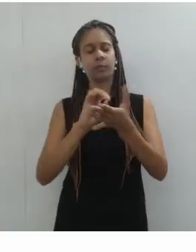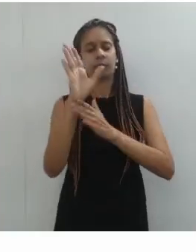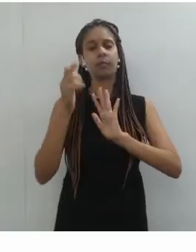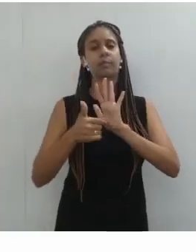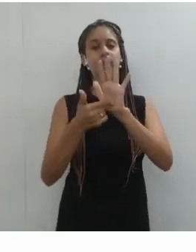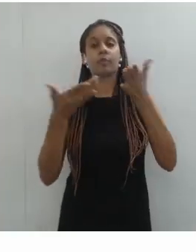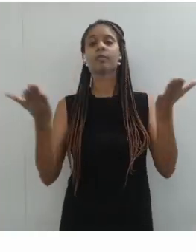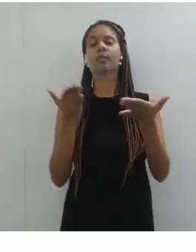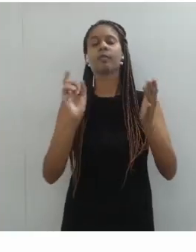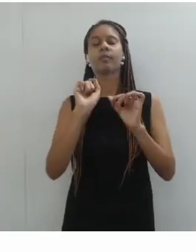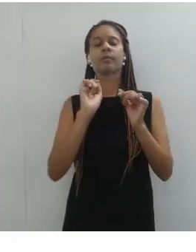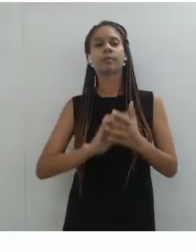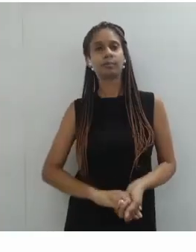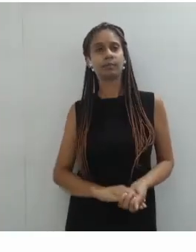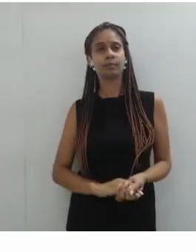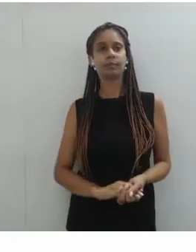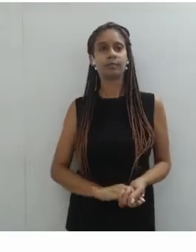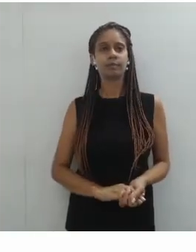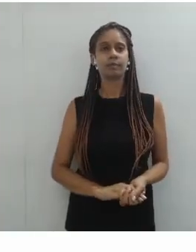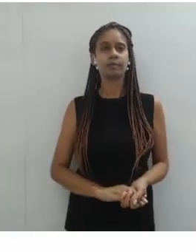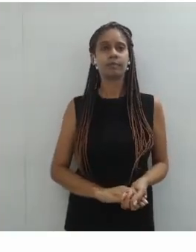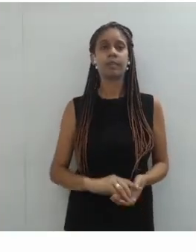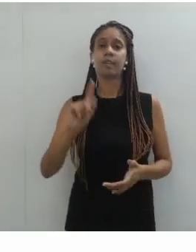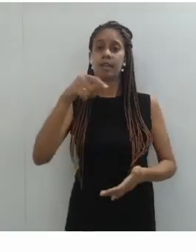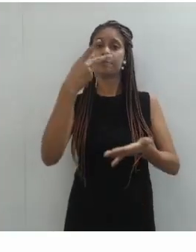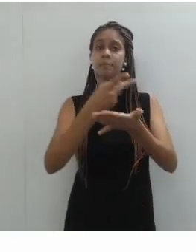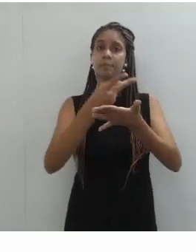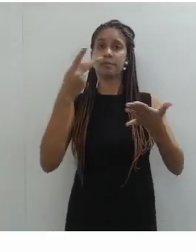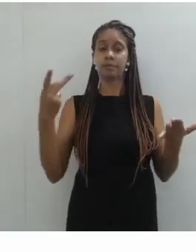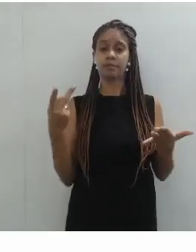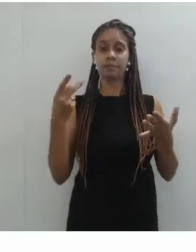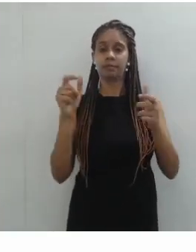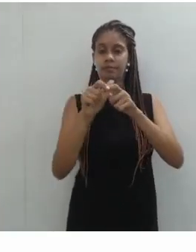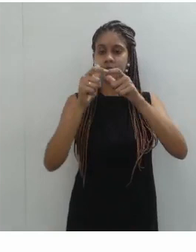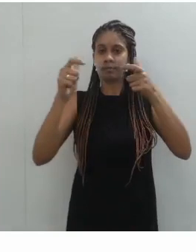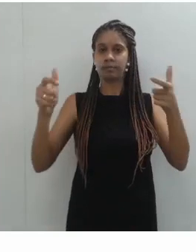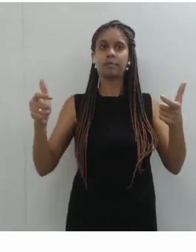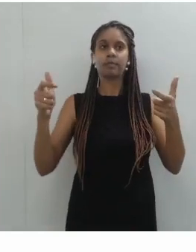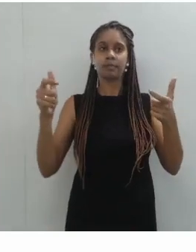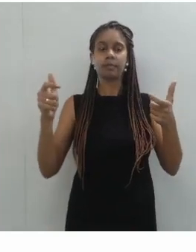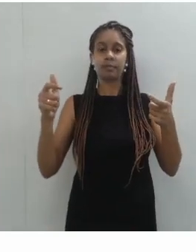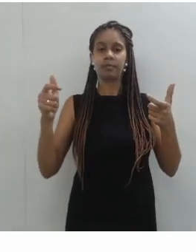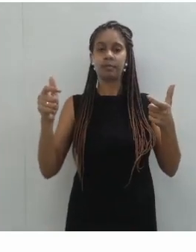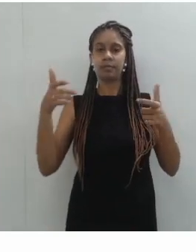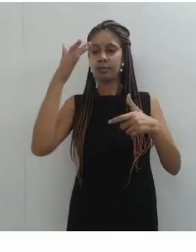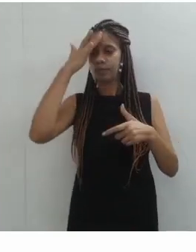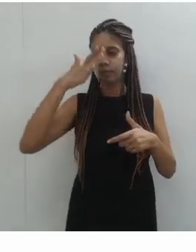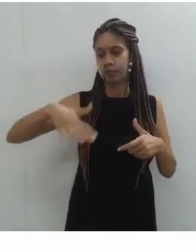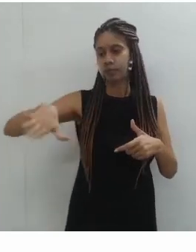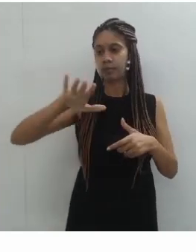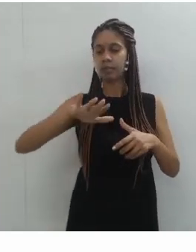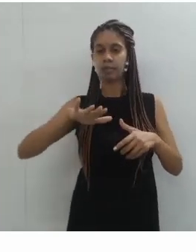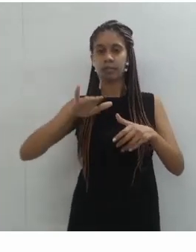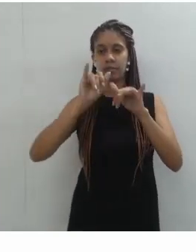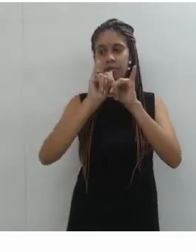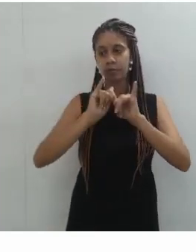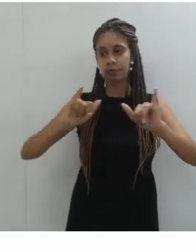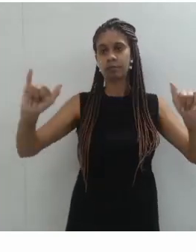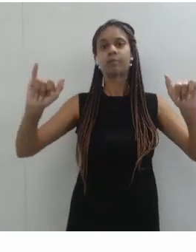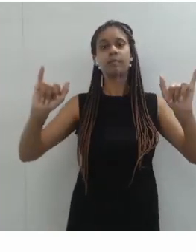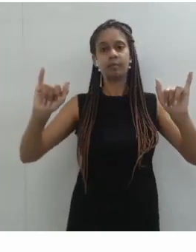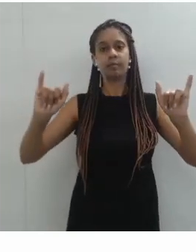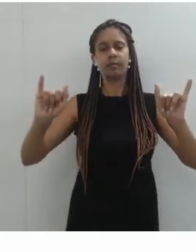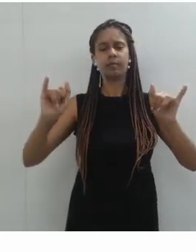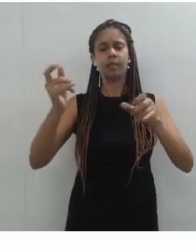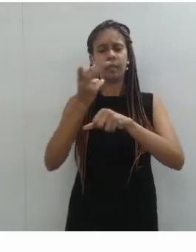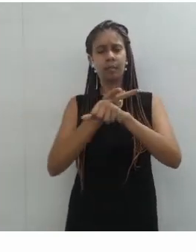tela. Fatos históricos são acontecimentos de ampla repercussão para os quais se busca, olha aí, ó, causa